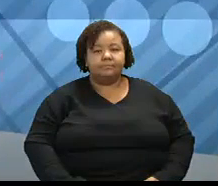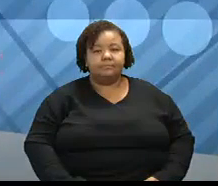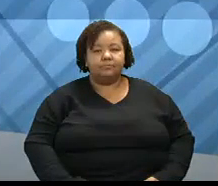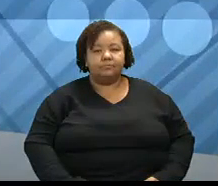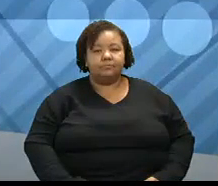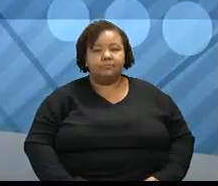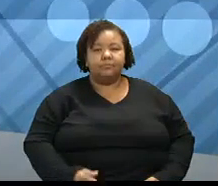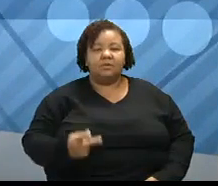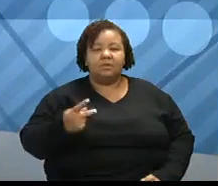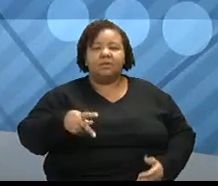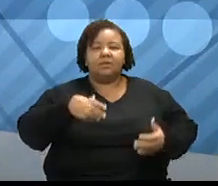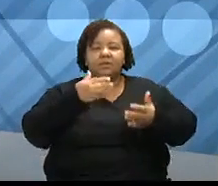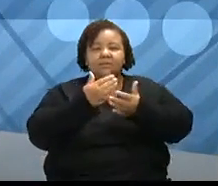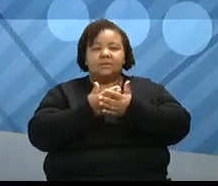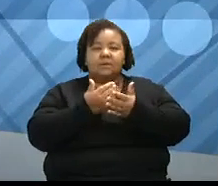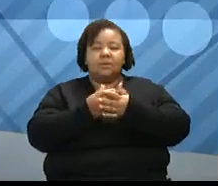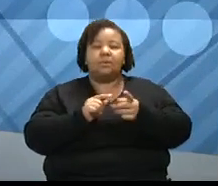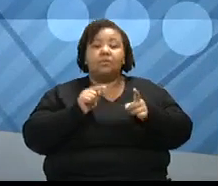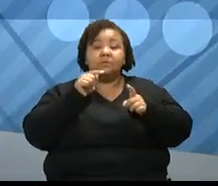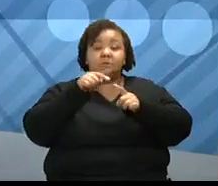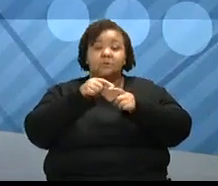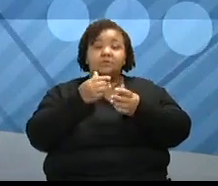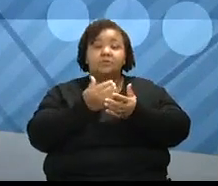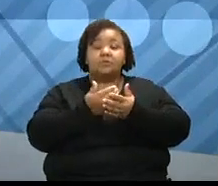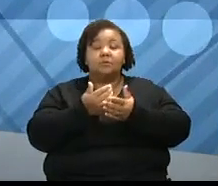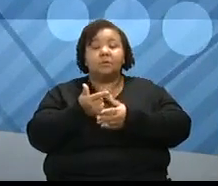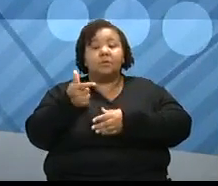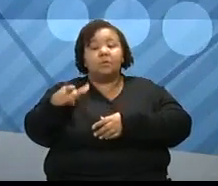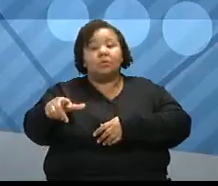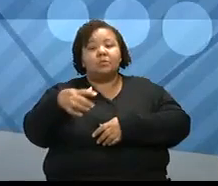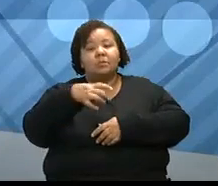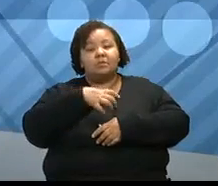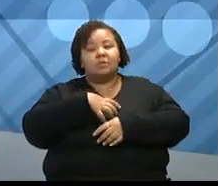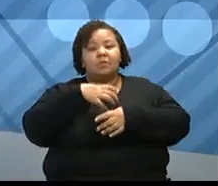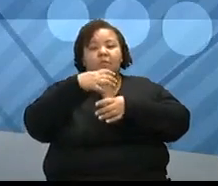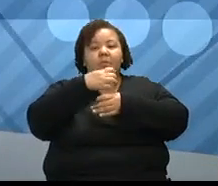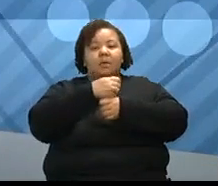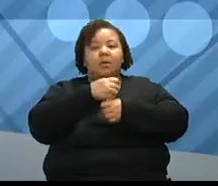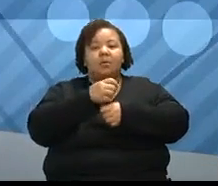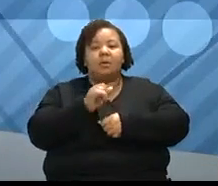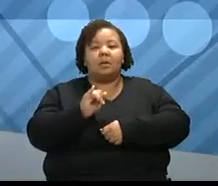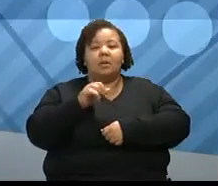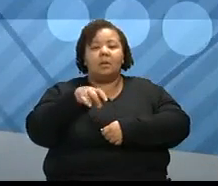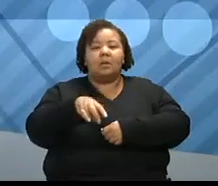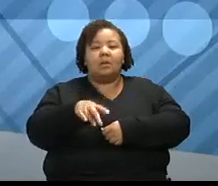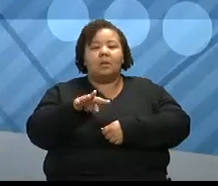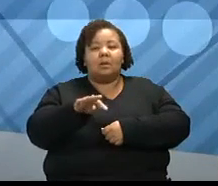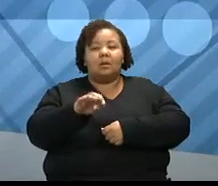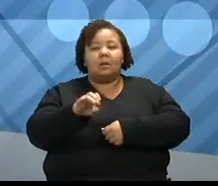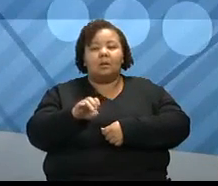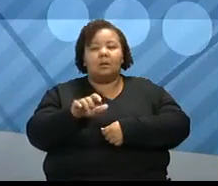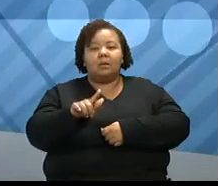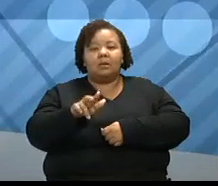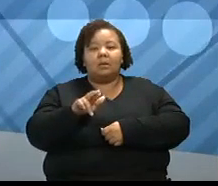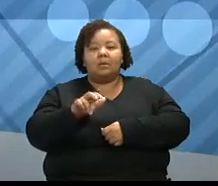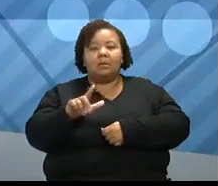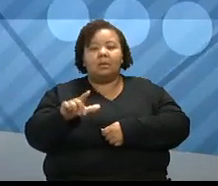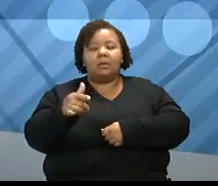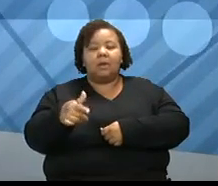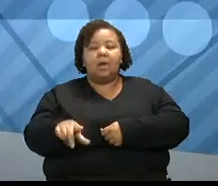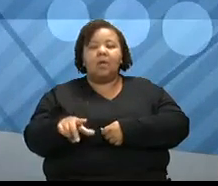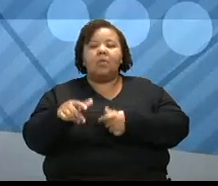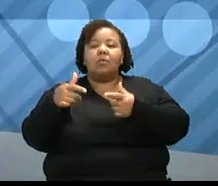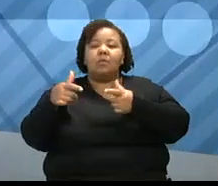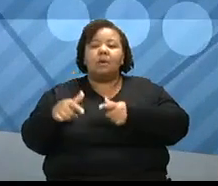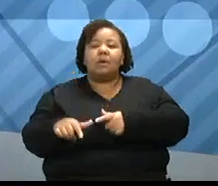Então, nessa aula, o nosso objetivo foi estudar uma outra forma de se calcular integrais, integrais envolvendo campos vetoriais,